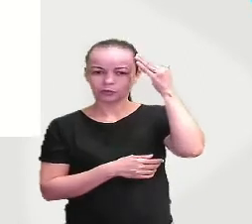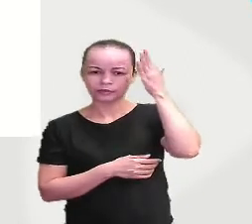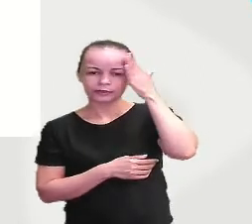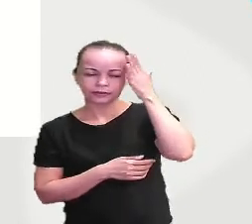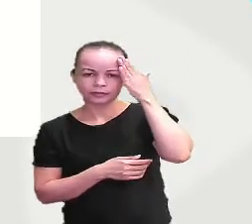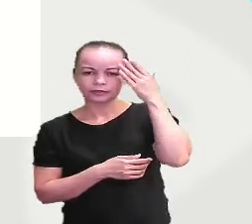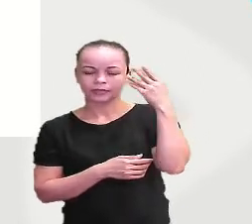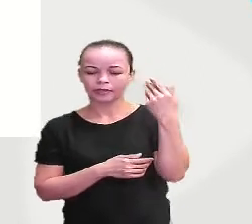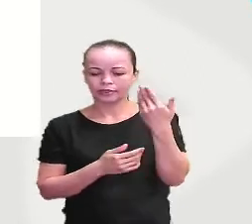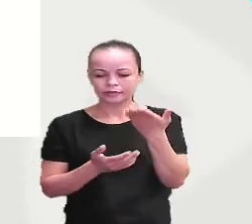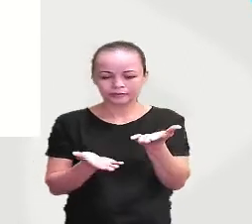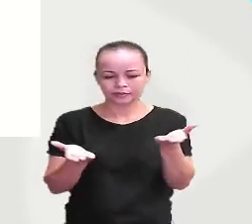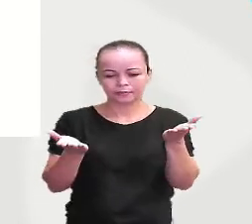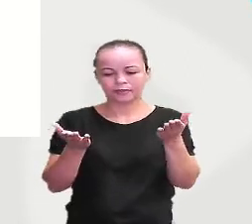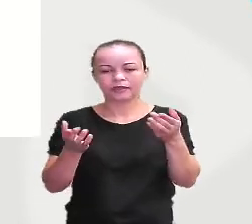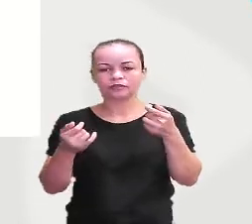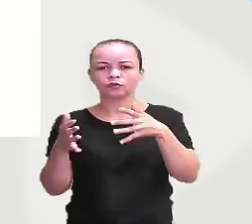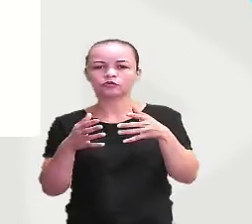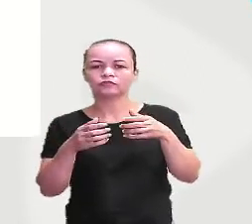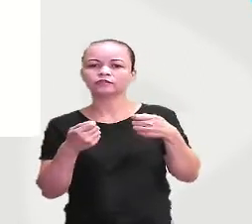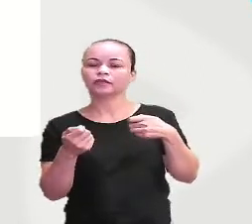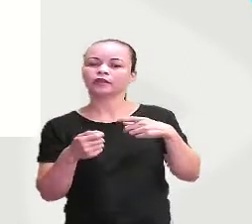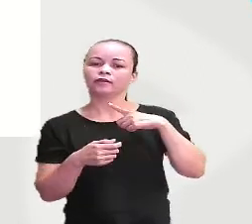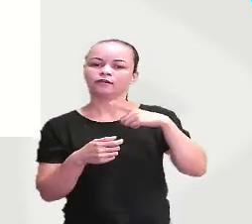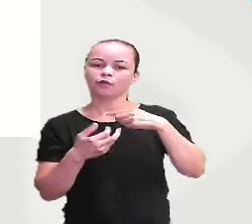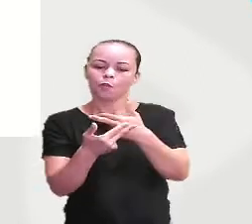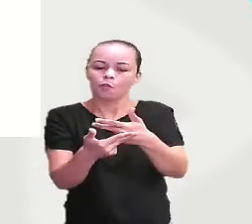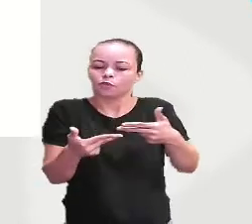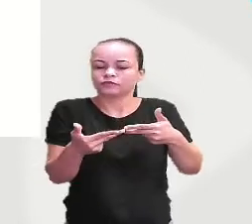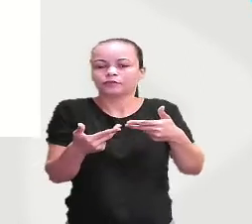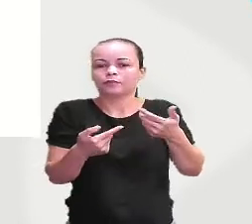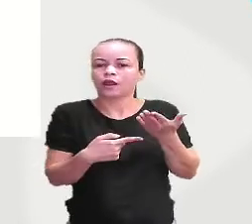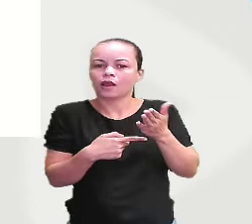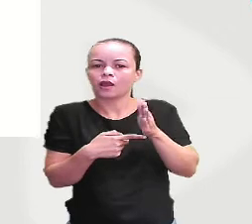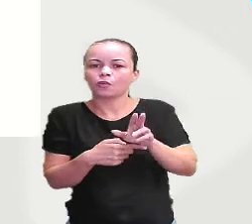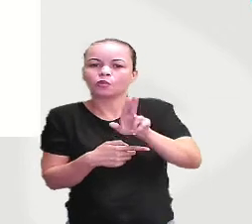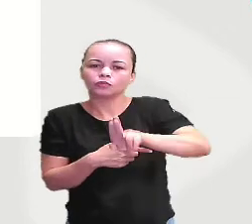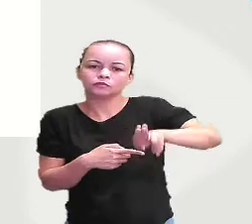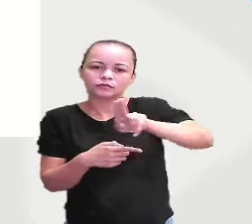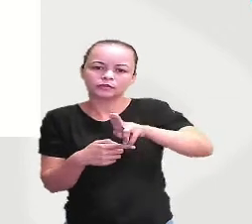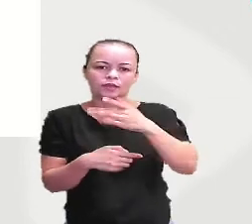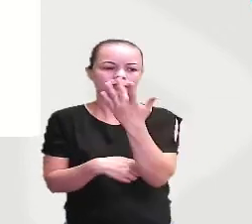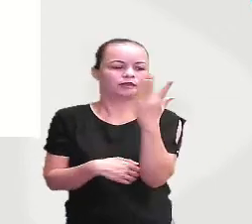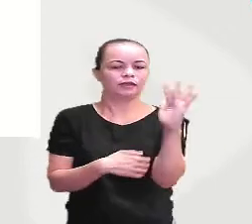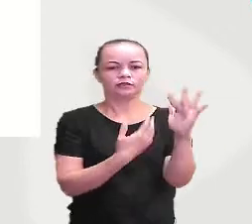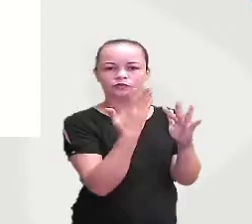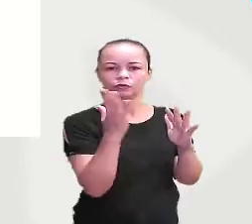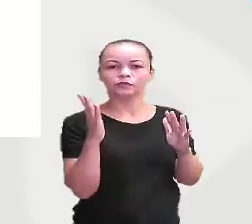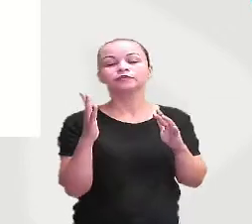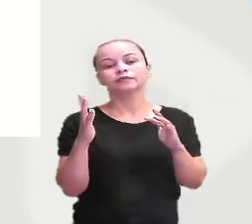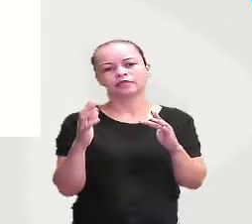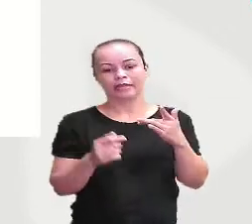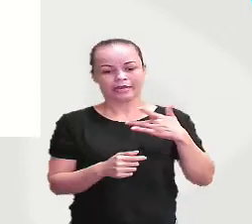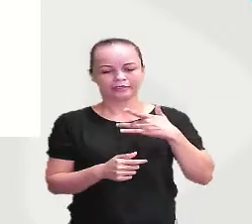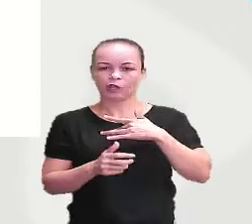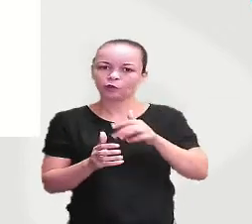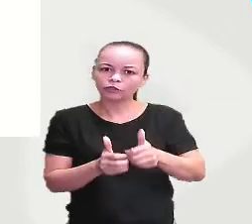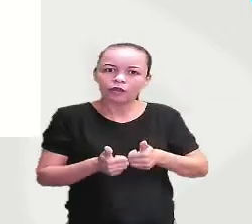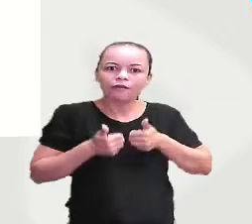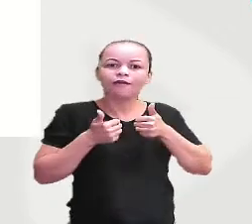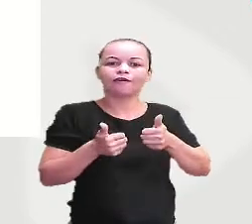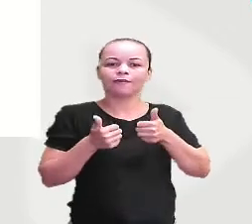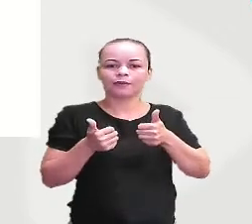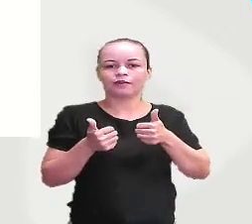recursos necessários para a nossa natureza. Nada vai faltar. E outra, nossa saúde vai agradecer bastante, até